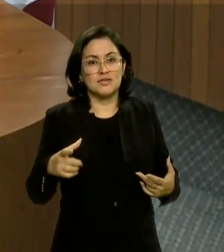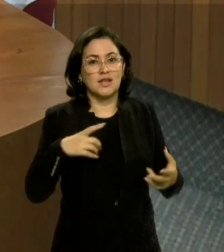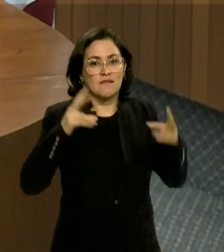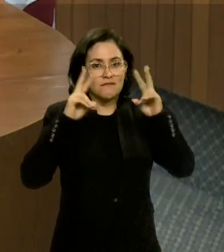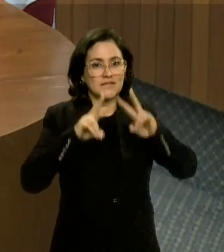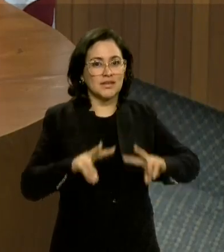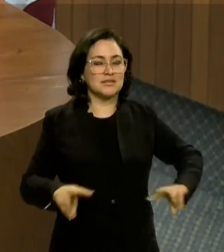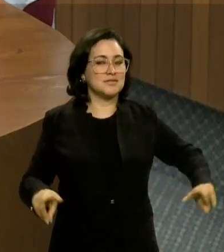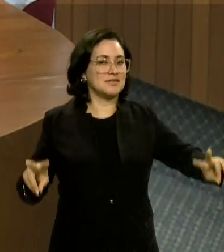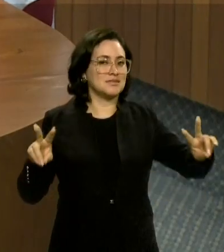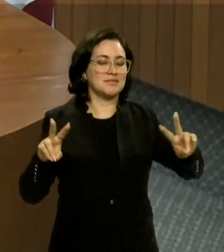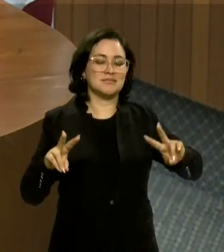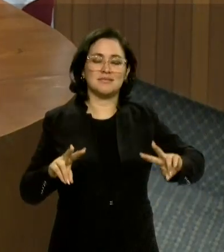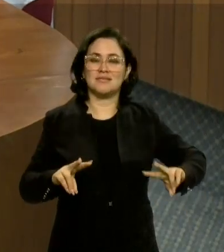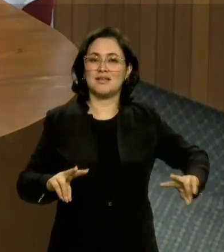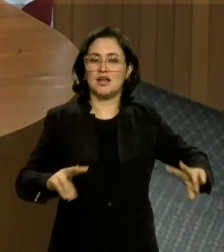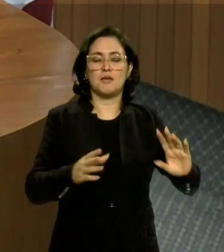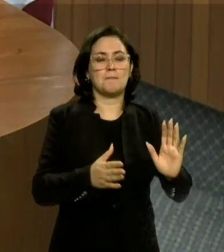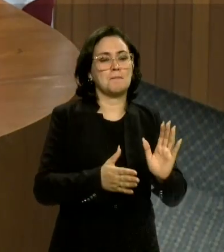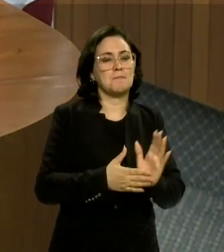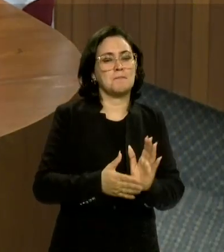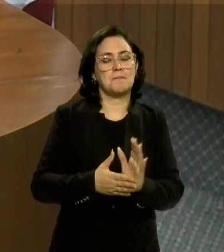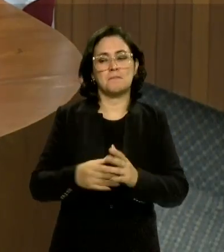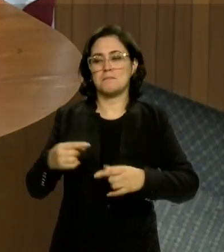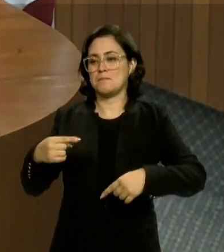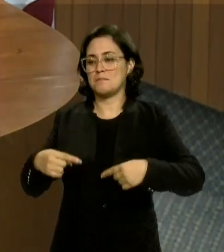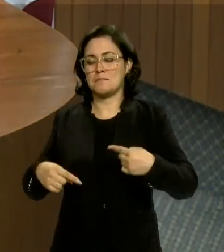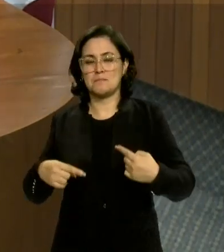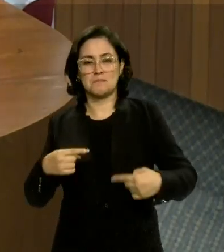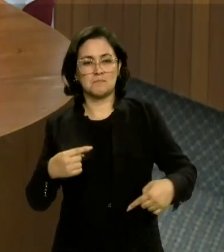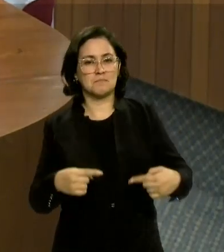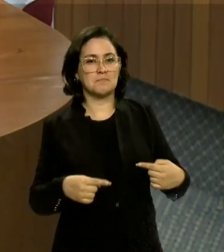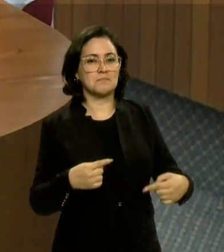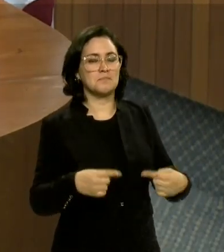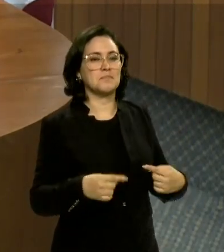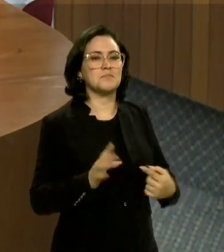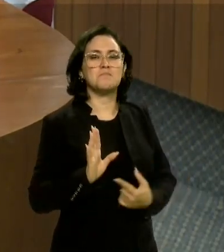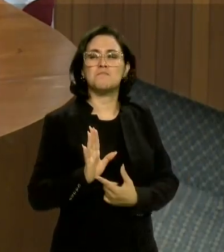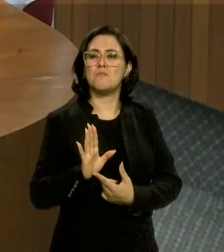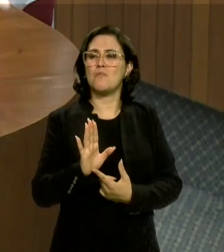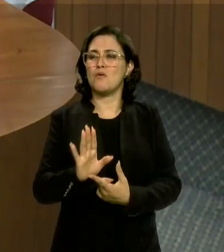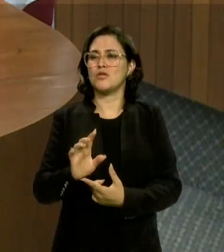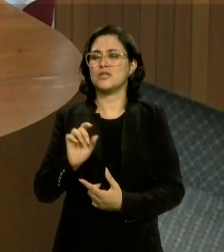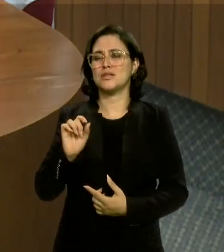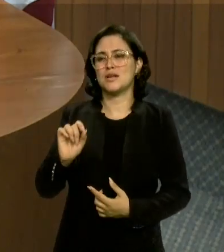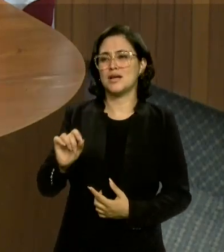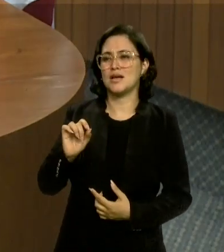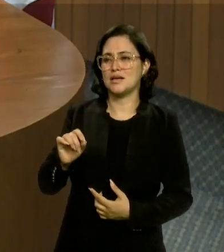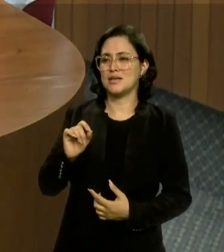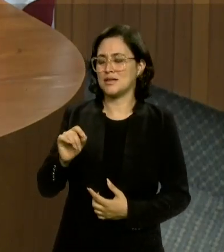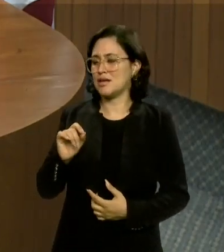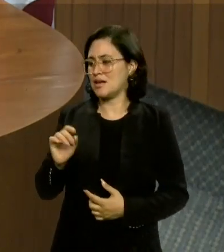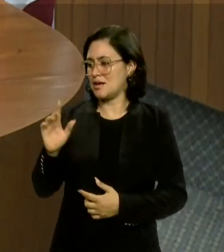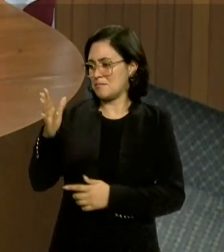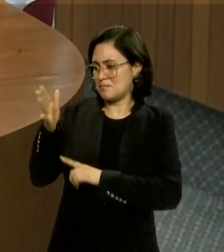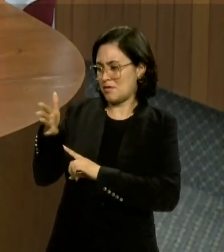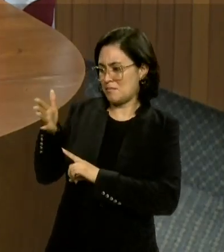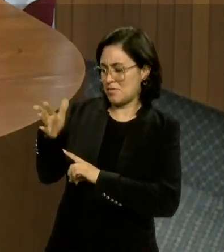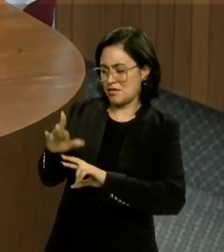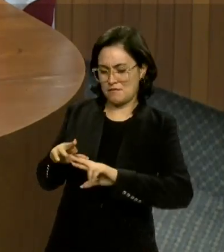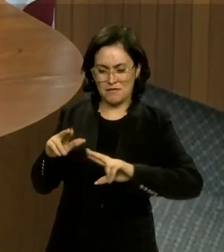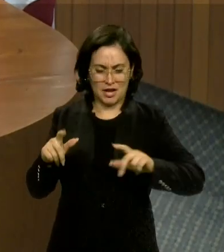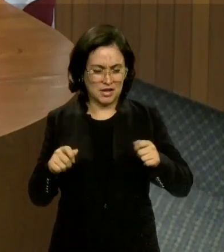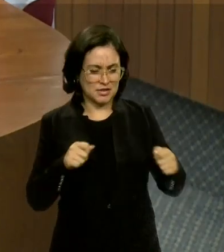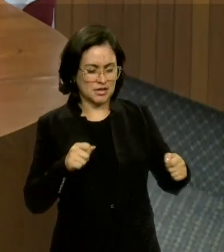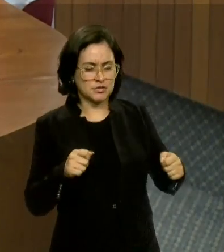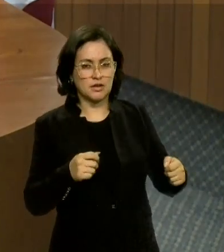discutir propostas, vale mostrar inconsistências entre os discursos, entre as ações realizadas. Por exemplo,